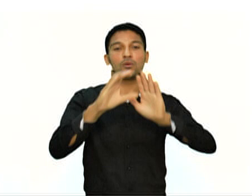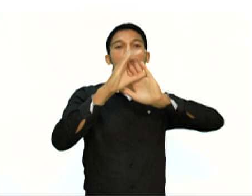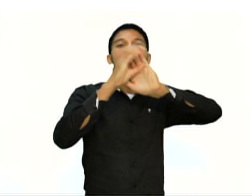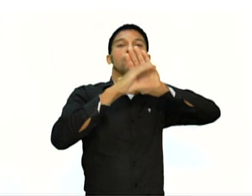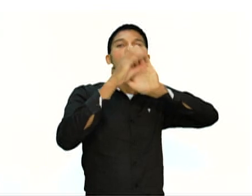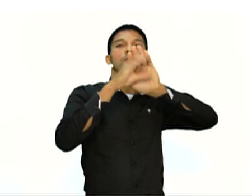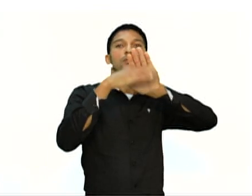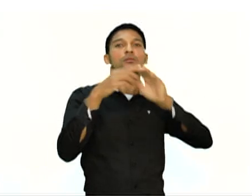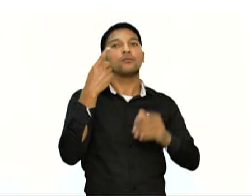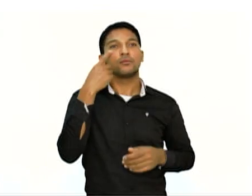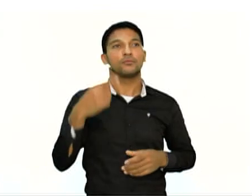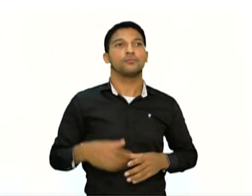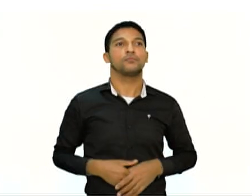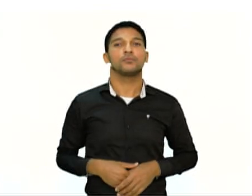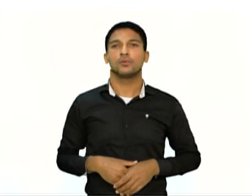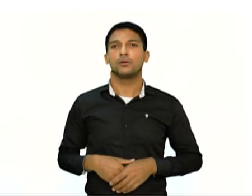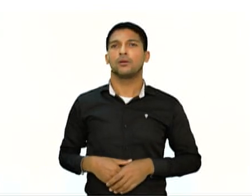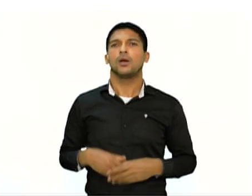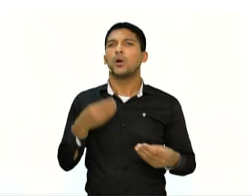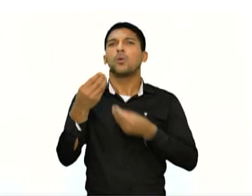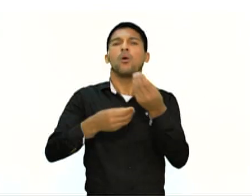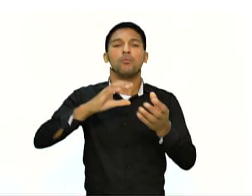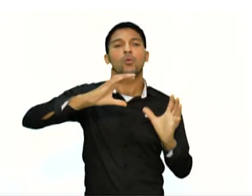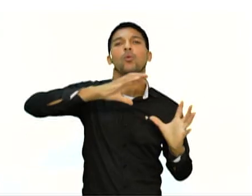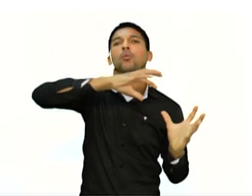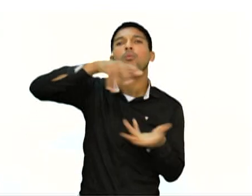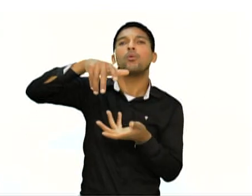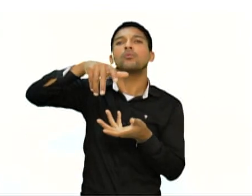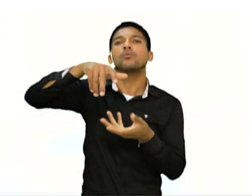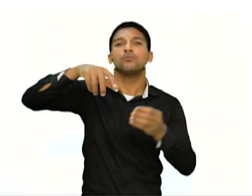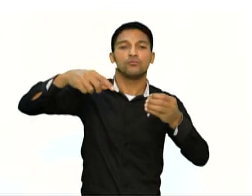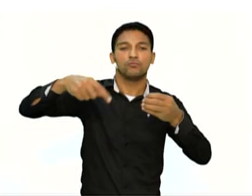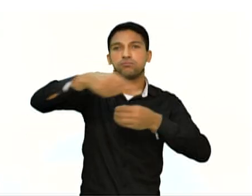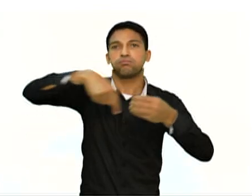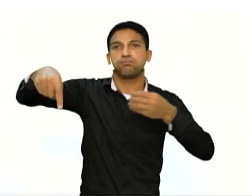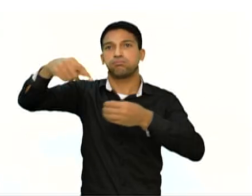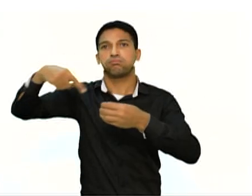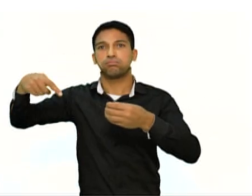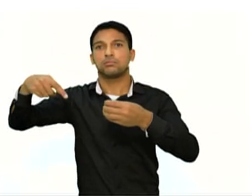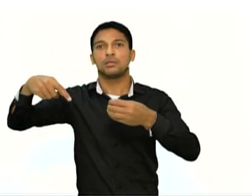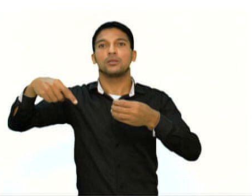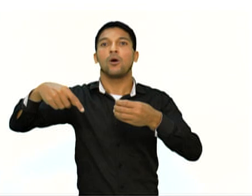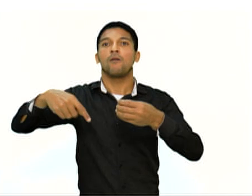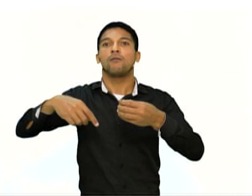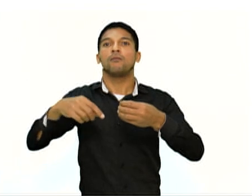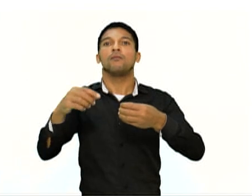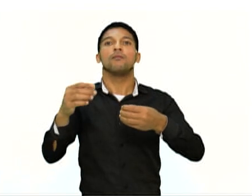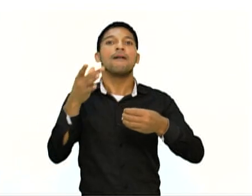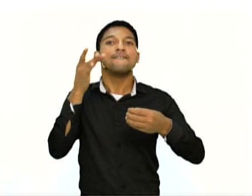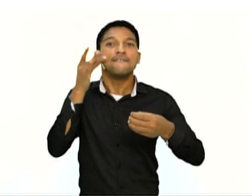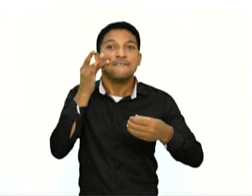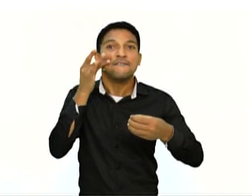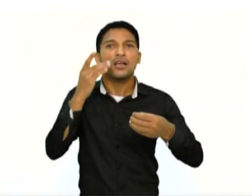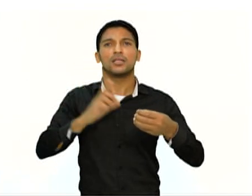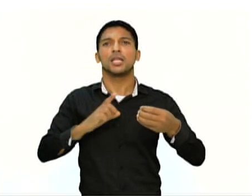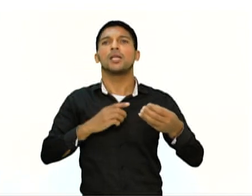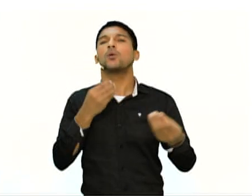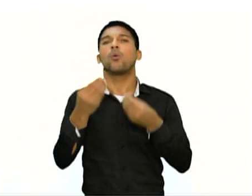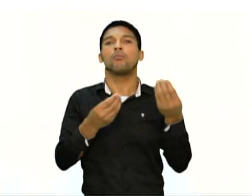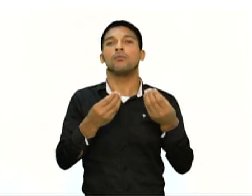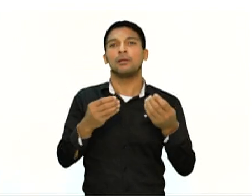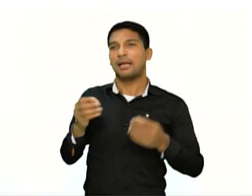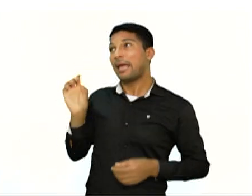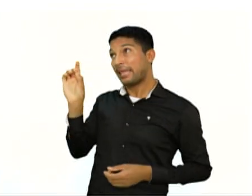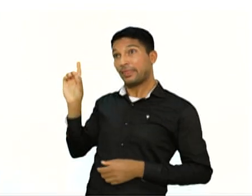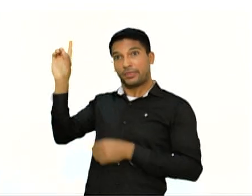tá? Qual é a garantia da existência do mundo enquanto substância corpórea? A ideia de Deus ou a ciência?